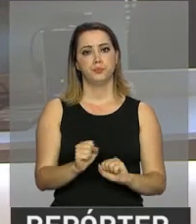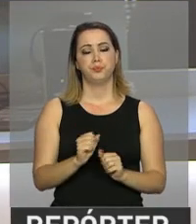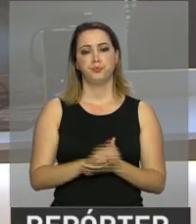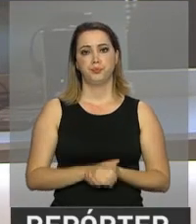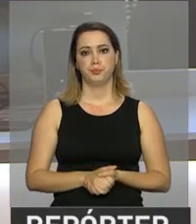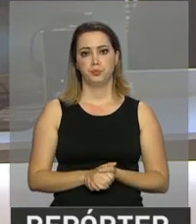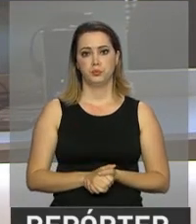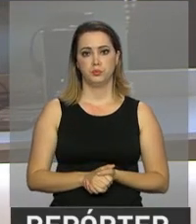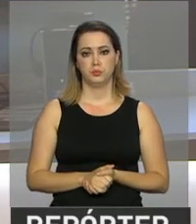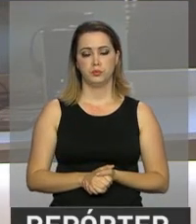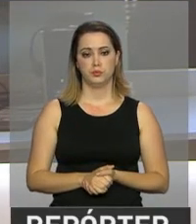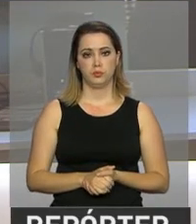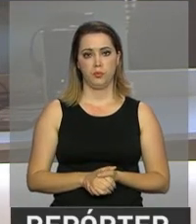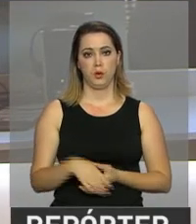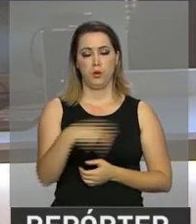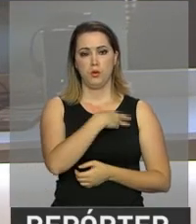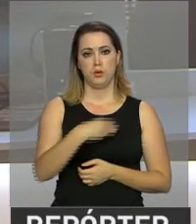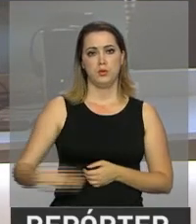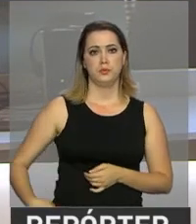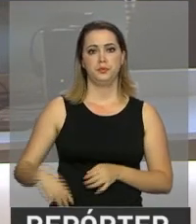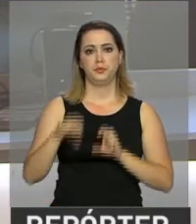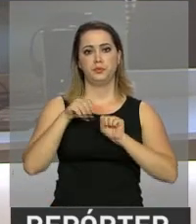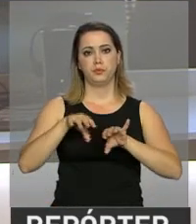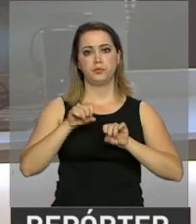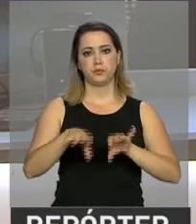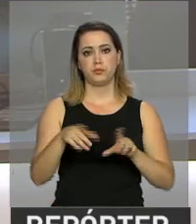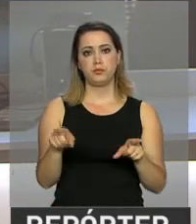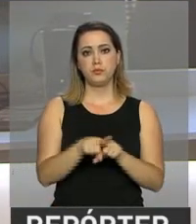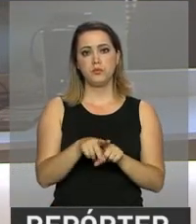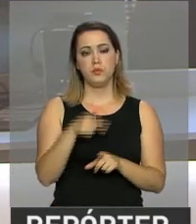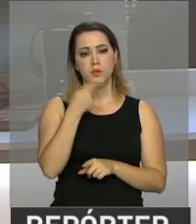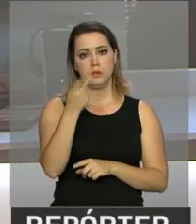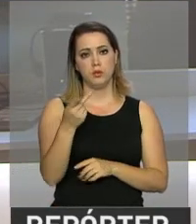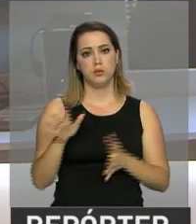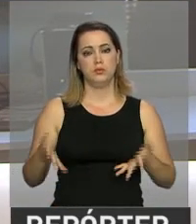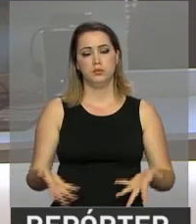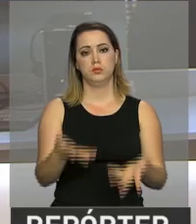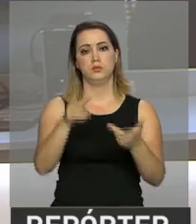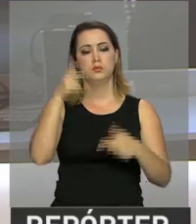O ministro da Educação, Mendonça Filho, participou da mobilização em São Paulo.